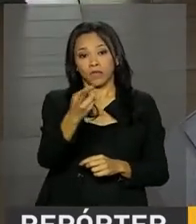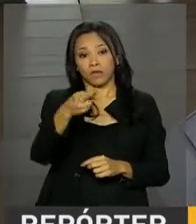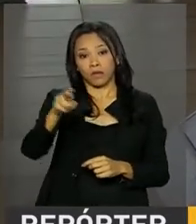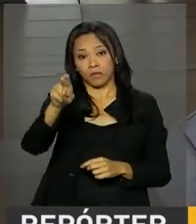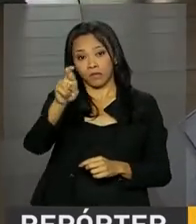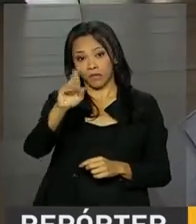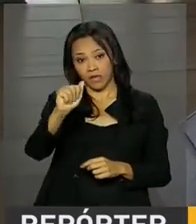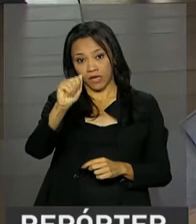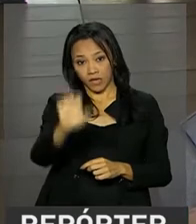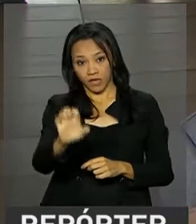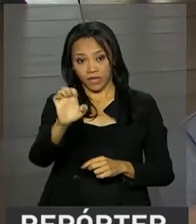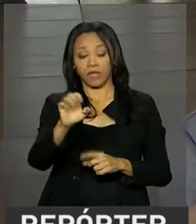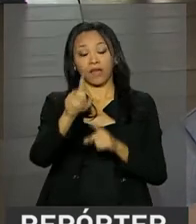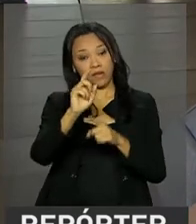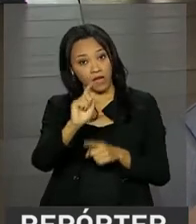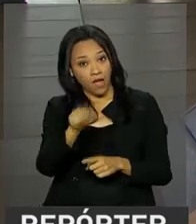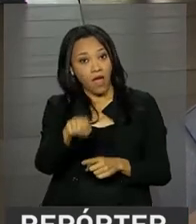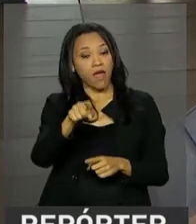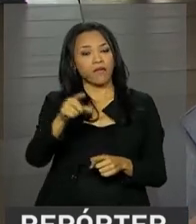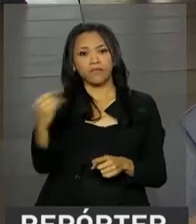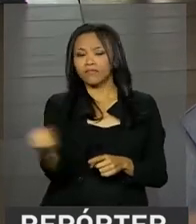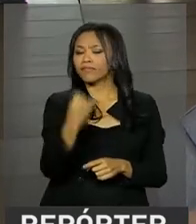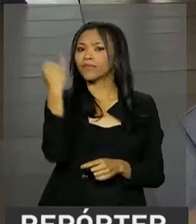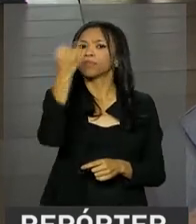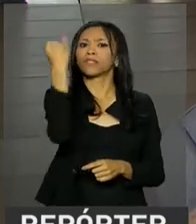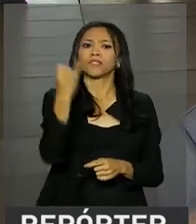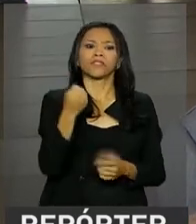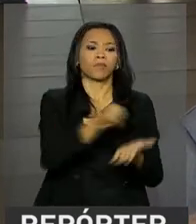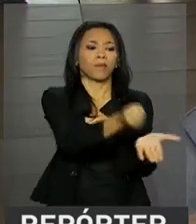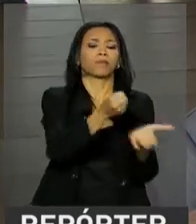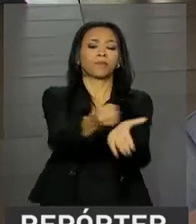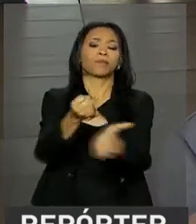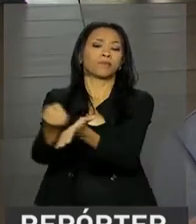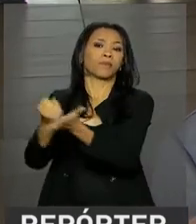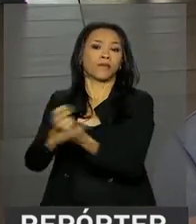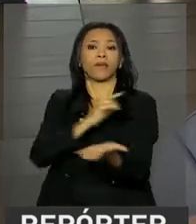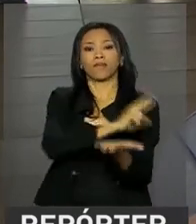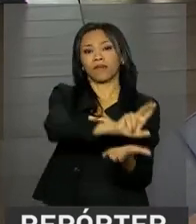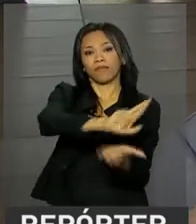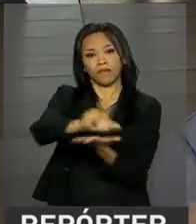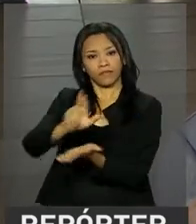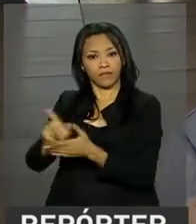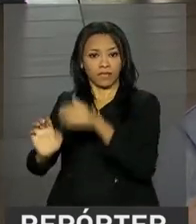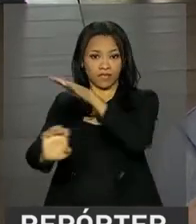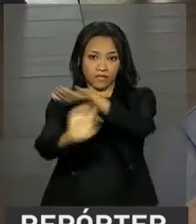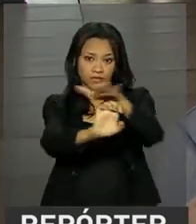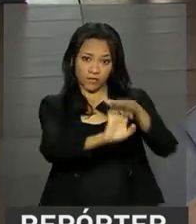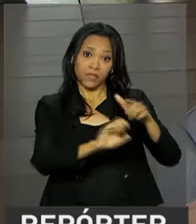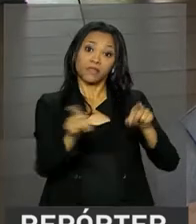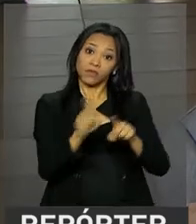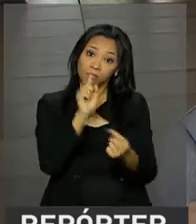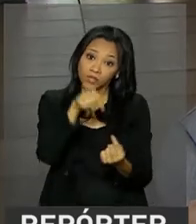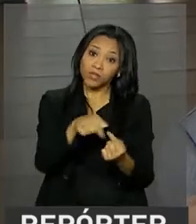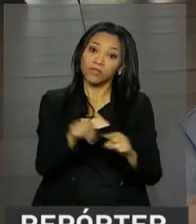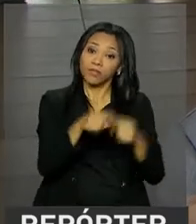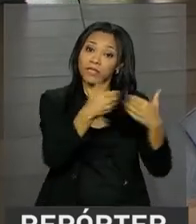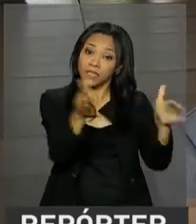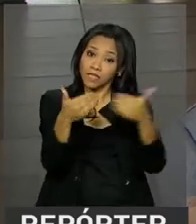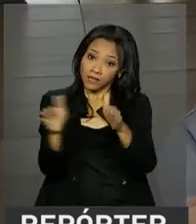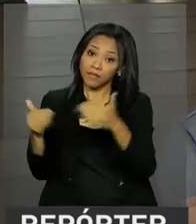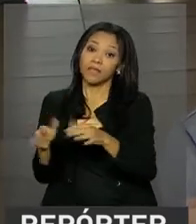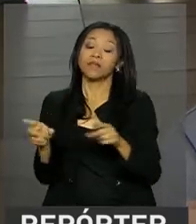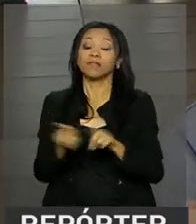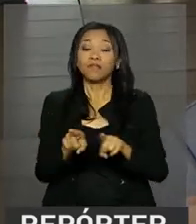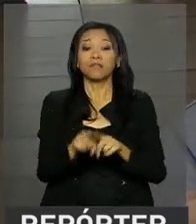que são essenciais para uma multiplicidade de elementos desde a geração de emprego mas para a economia como um todo e também